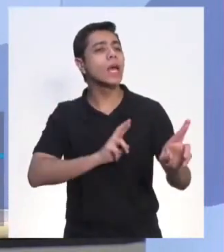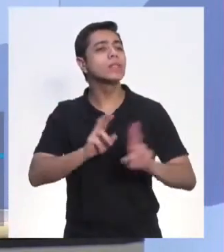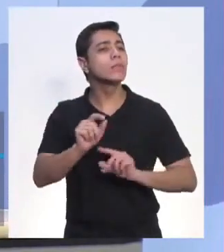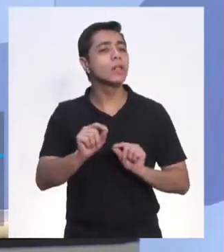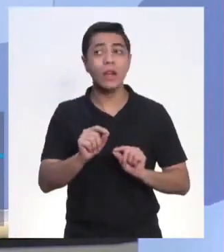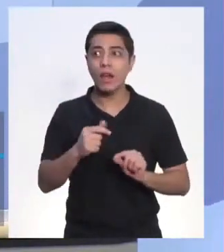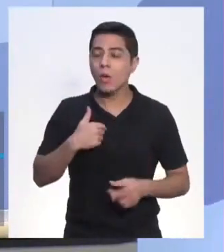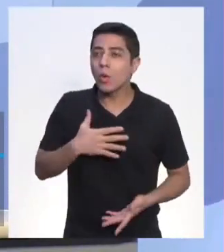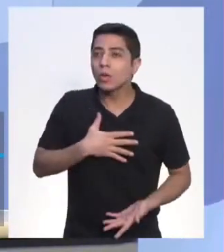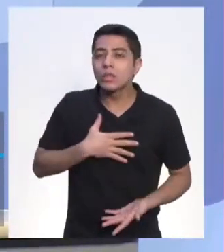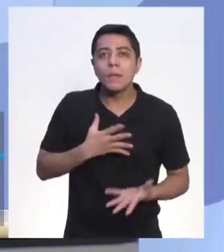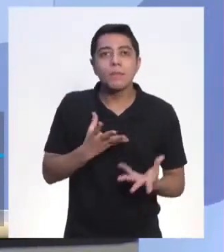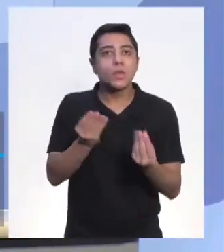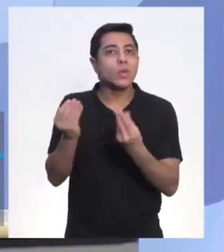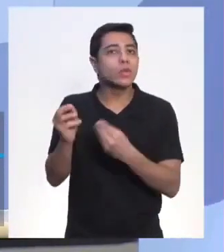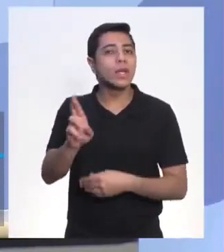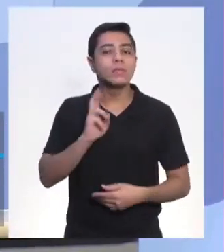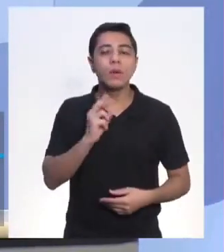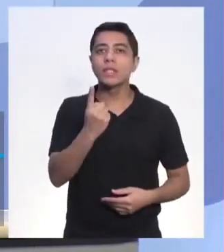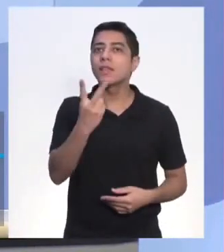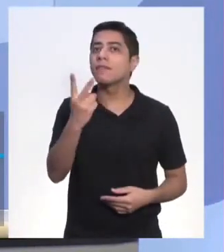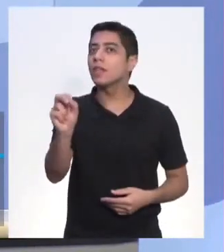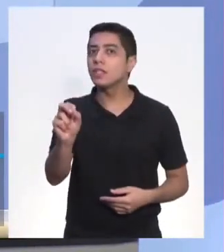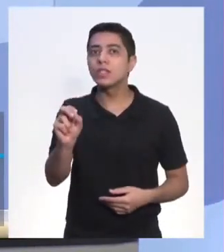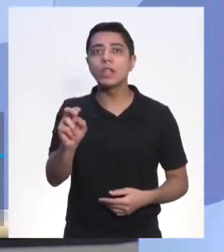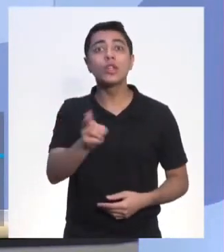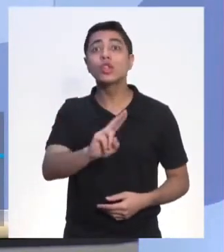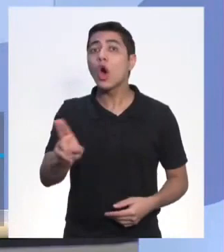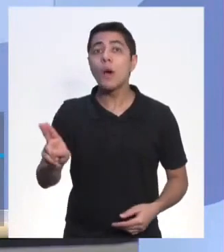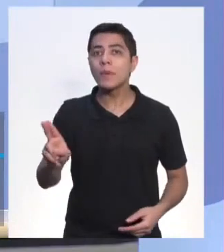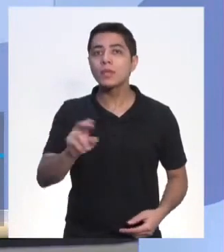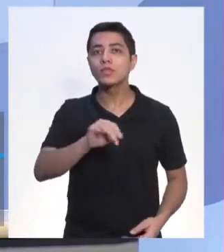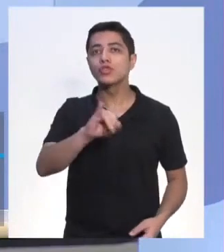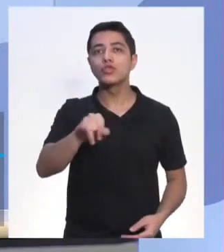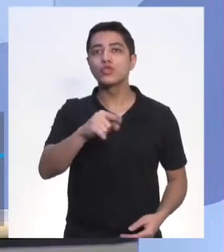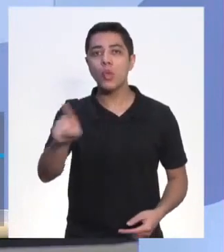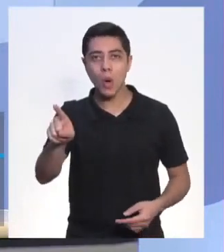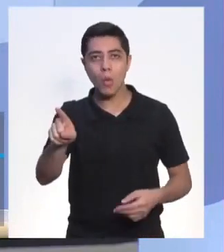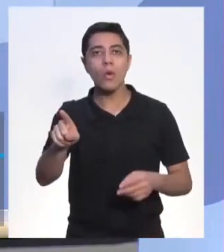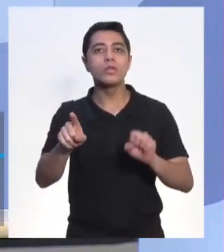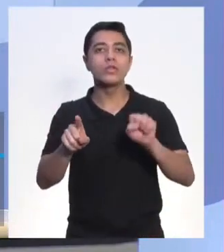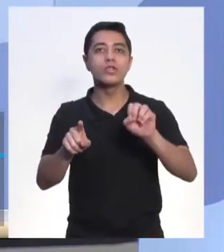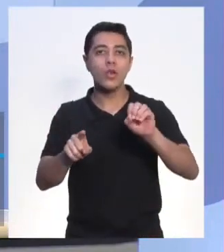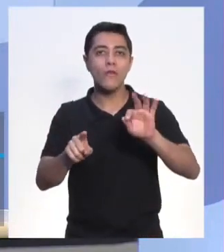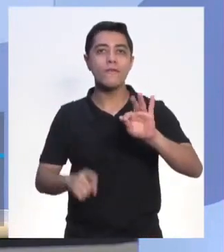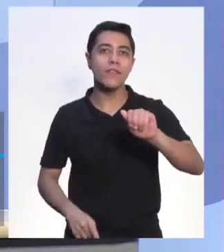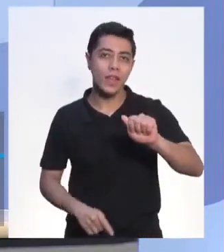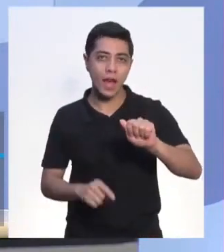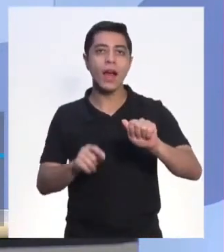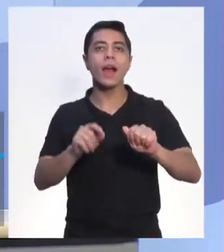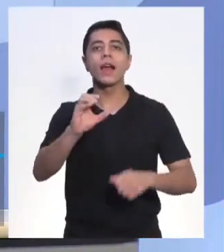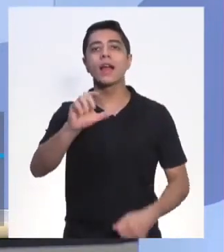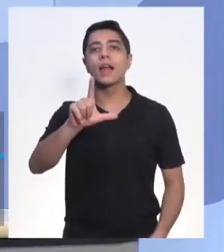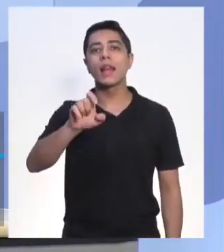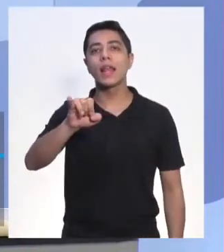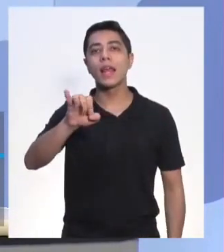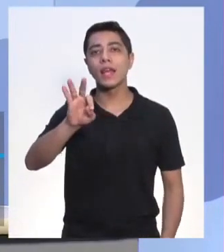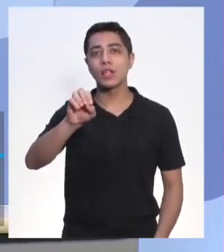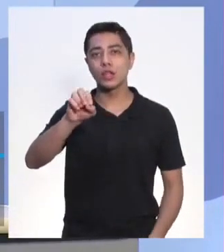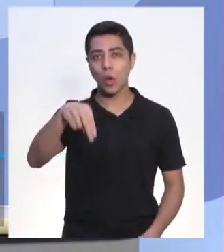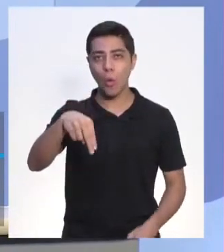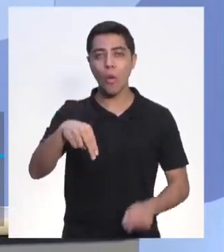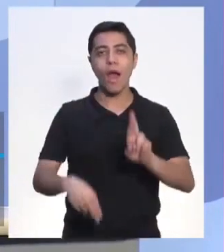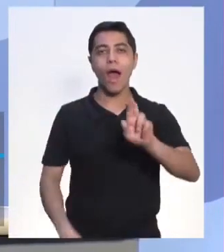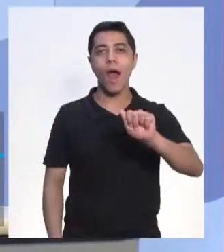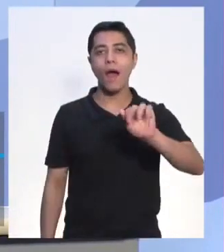aqui 120. Então, anotei alguns nomes. João Vitor, Sofia, Gabriele, Cleiton, Miguel,